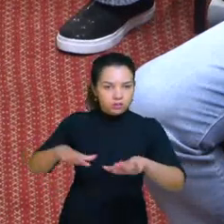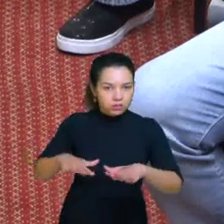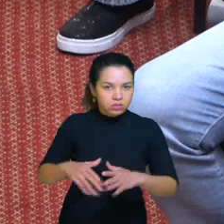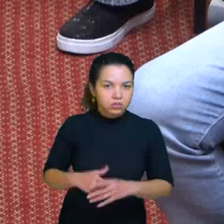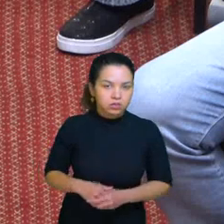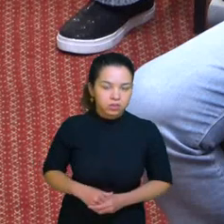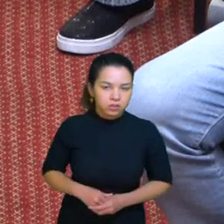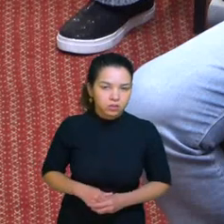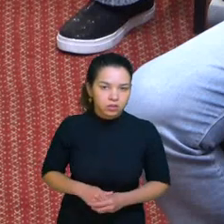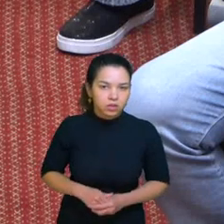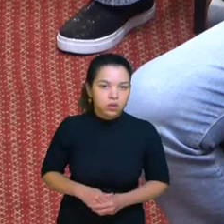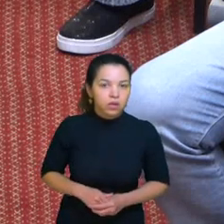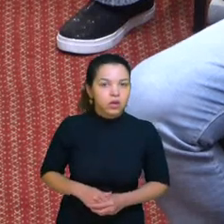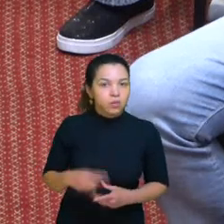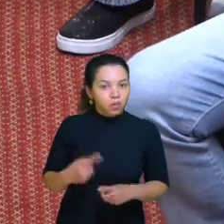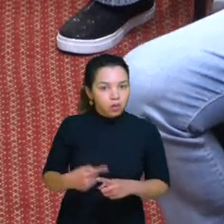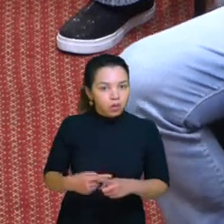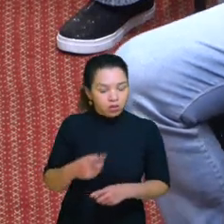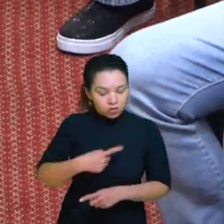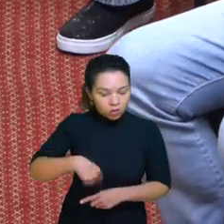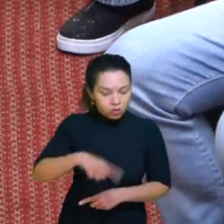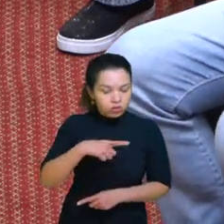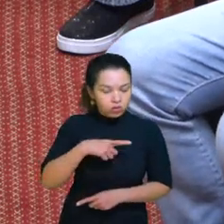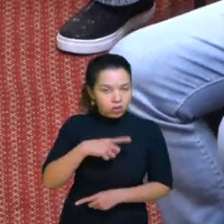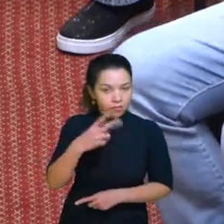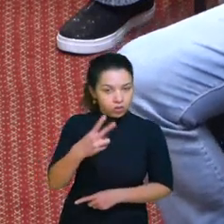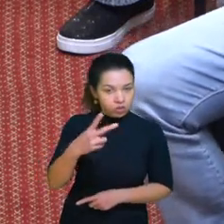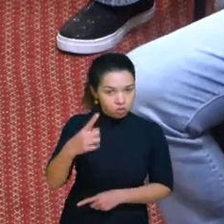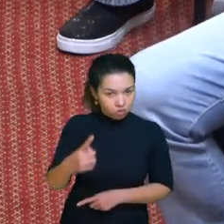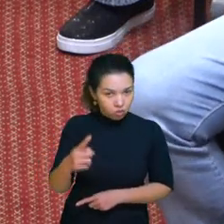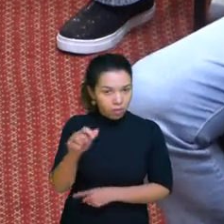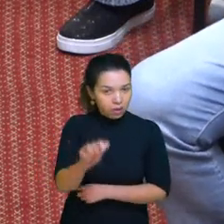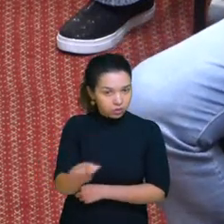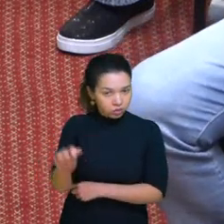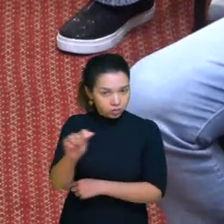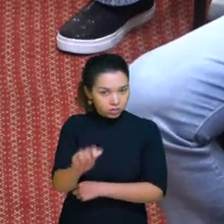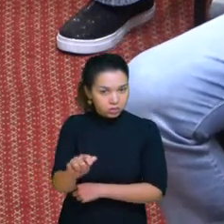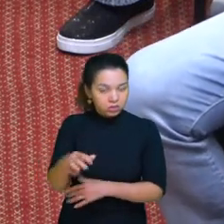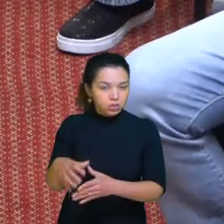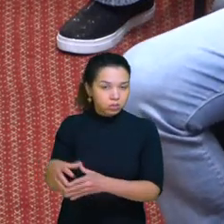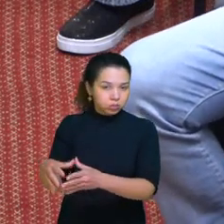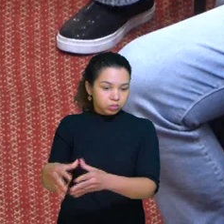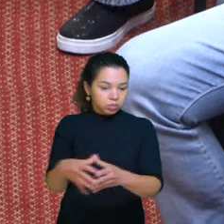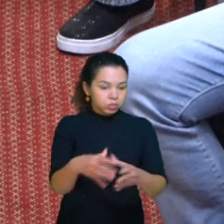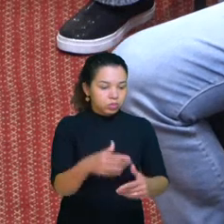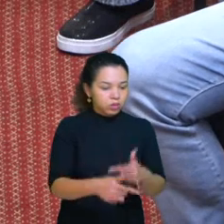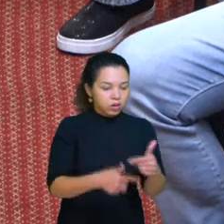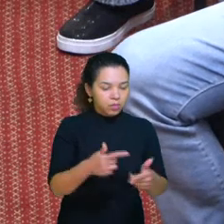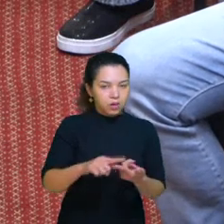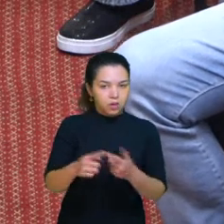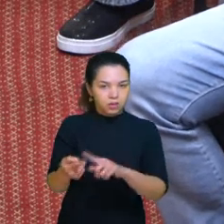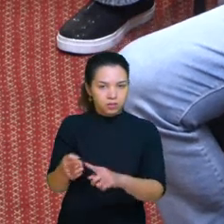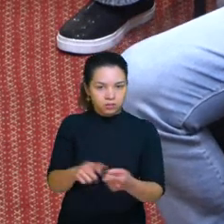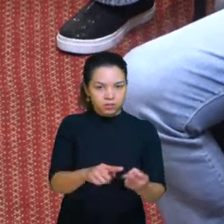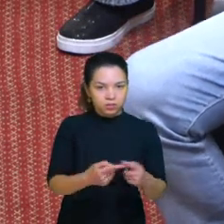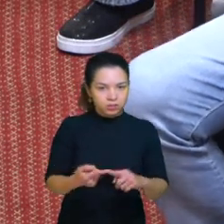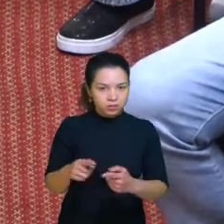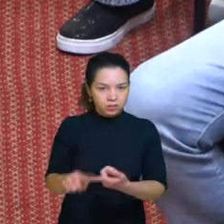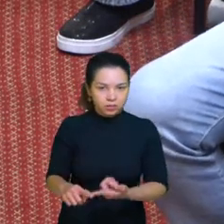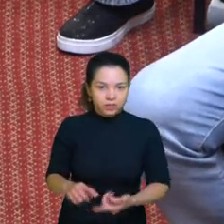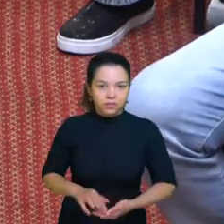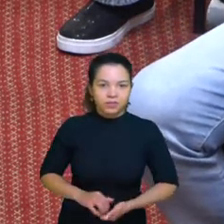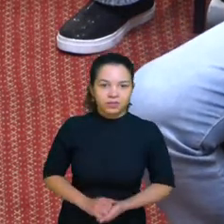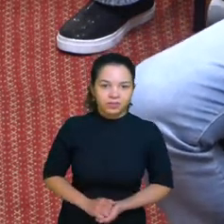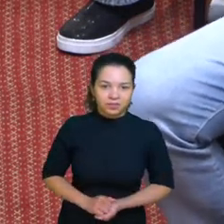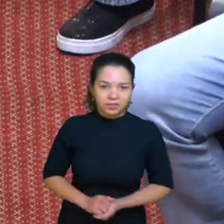nós Porque nós temos as 21 associações eh que trabalham articuladas no no no estado inteiro então eu diria se você